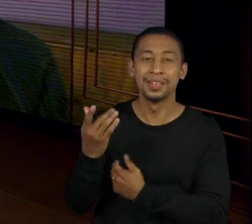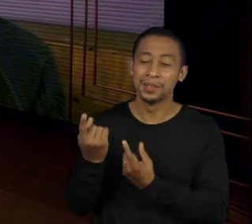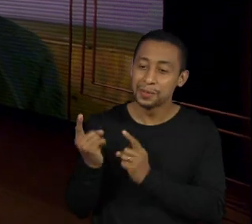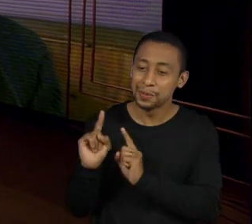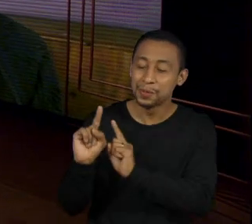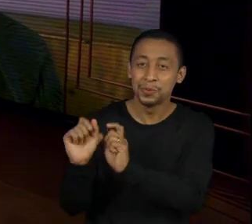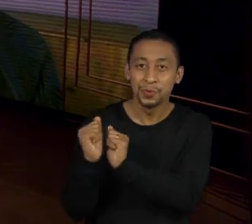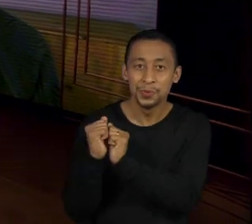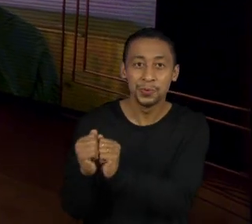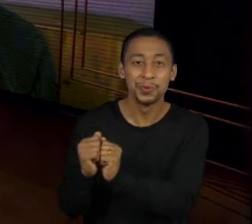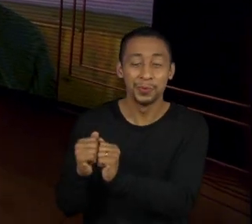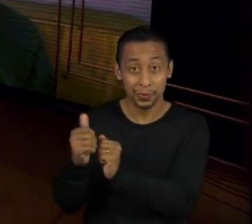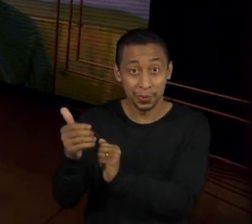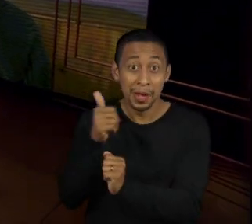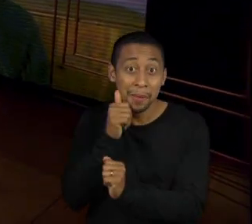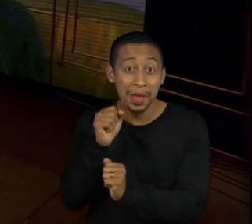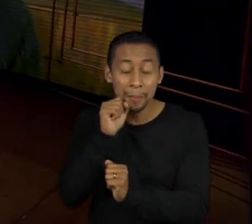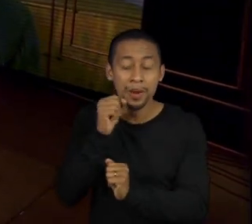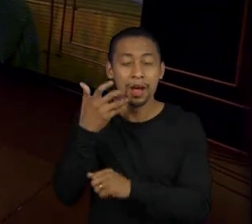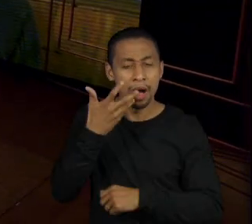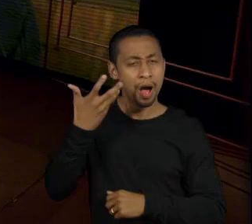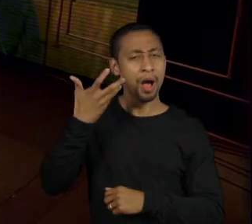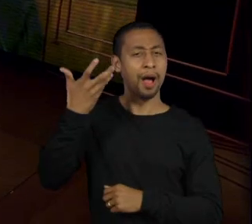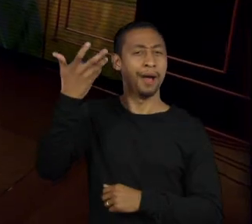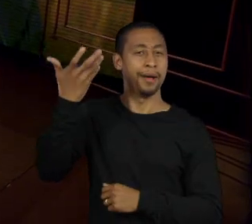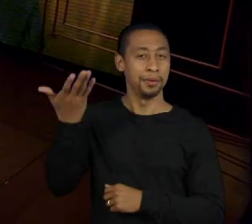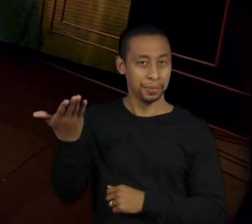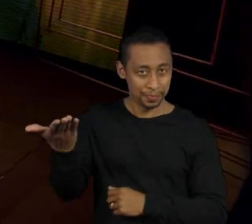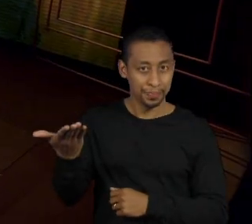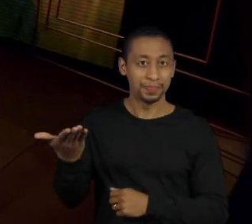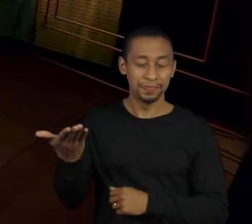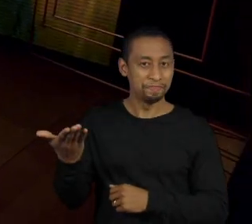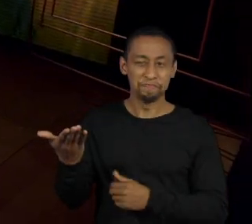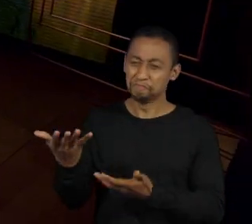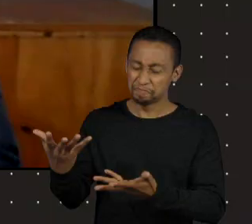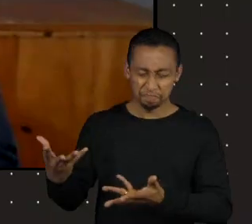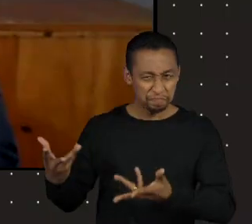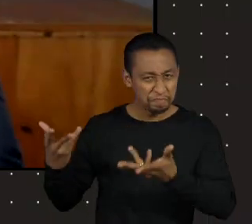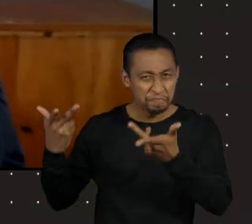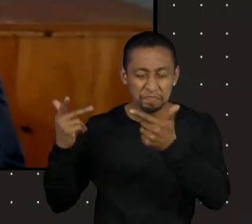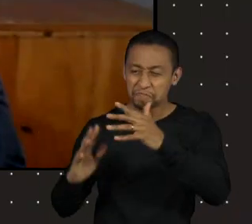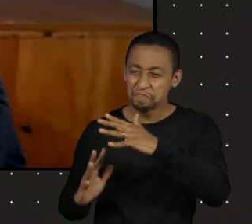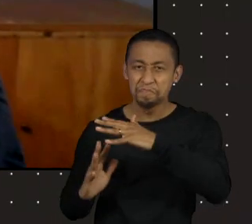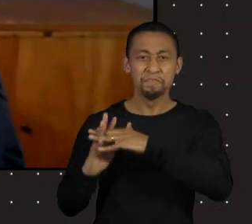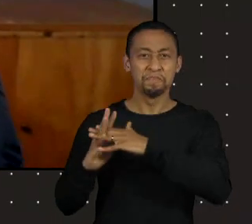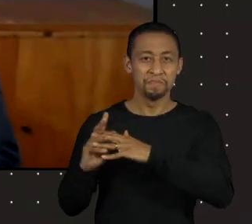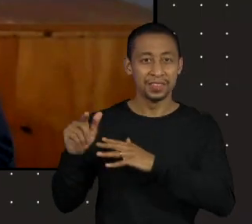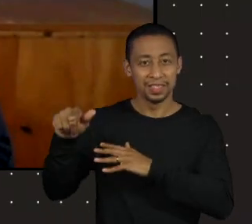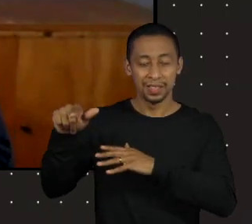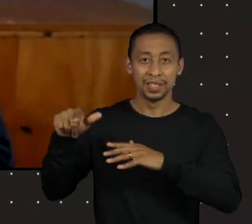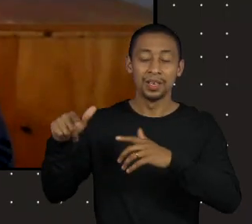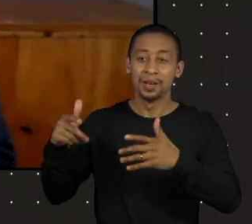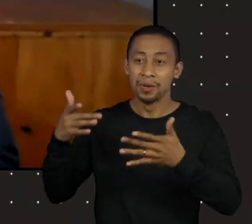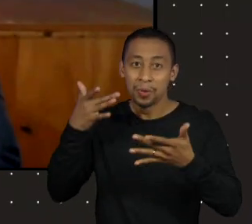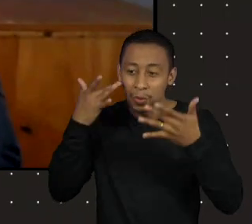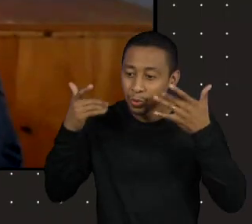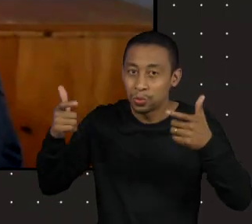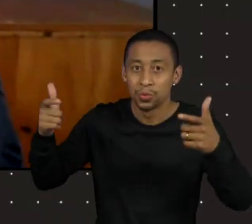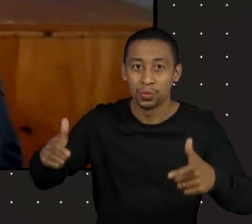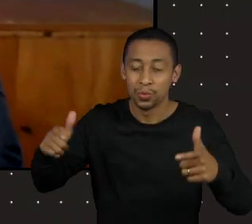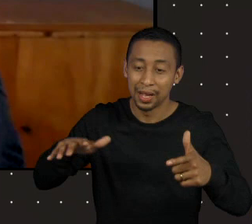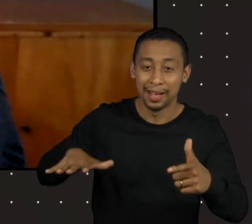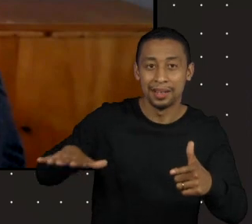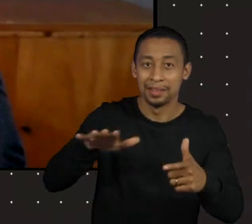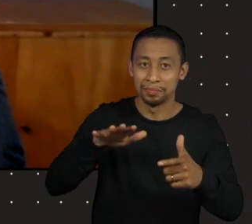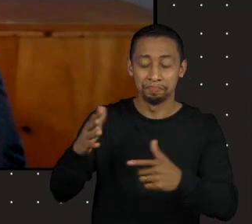durante os ensaios de óperas, e eles faziam óperas grandiosas, lindas, no Palácio das Artes, que era o teatro onde ela se